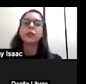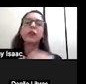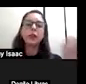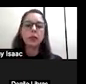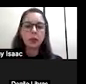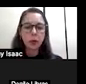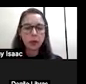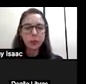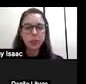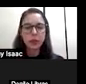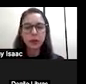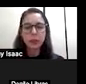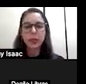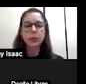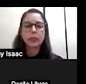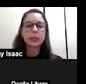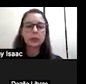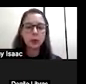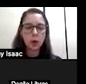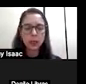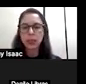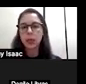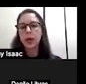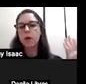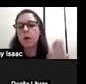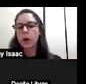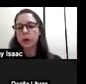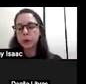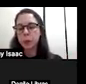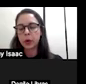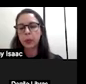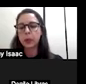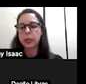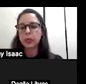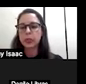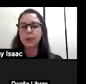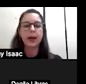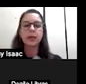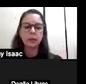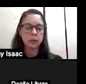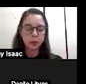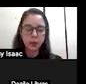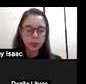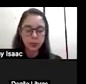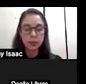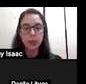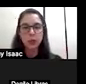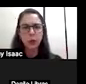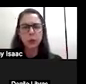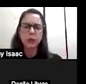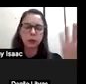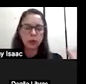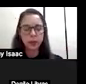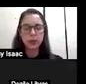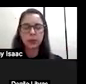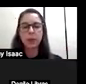Então, a gente fez o Western blot para GFAP também, tanto no córtex cerebral quanto no hipocampo, né, desses animais, provenientes desses três